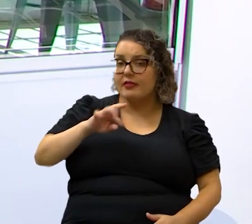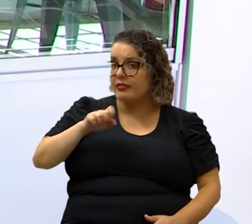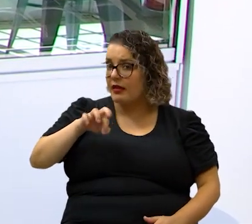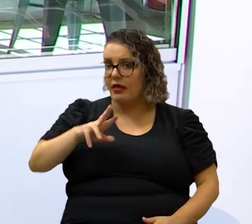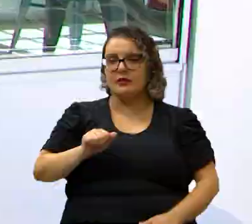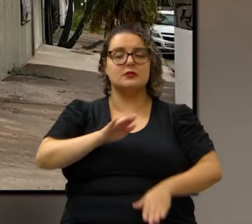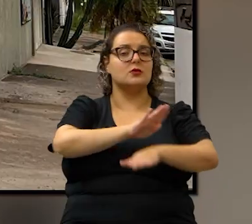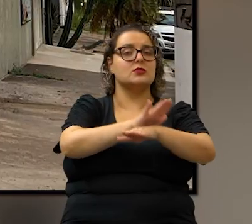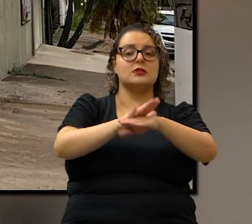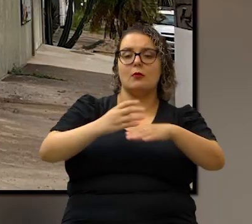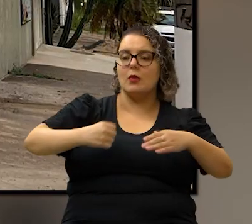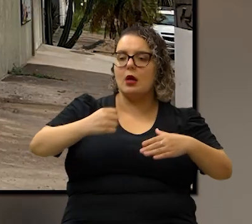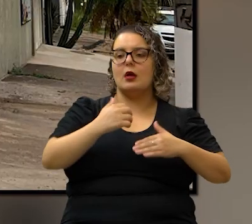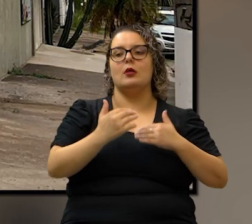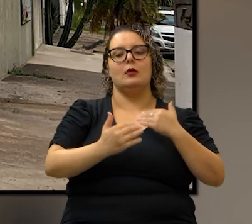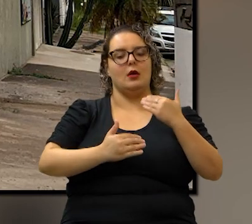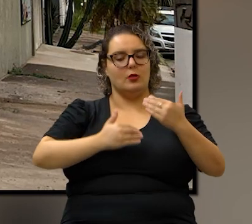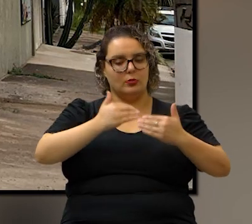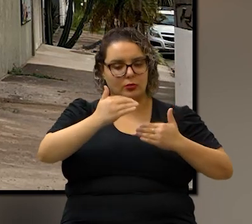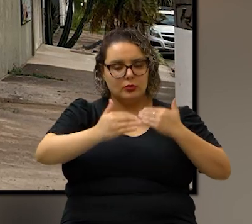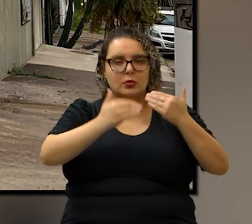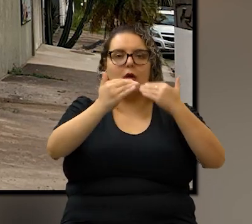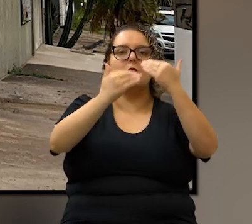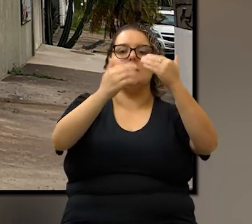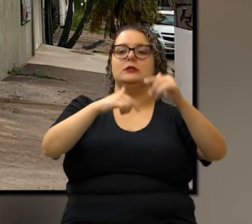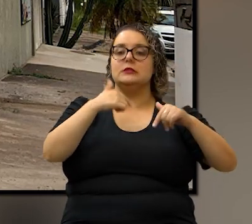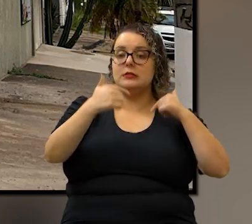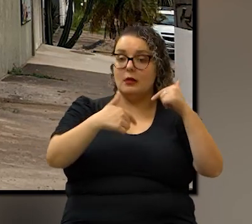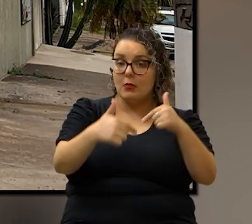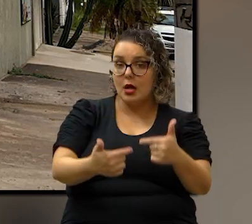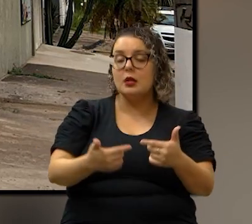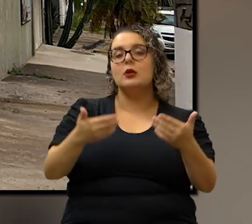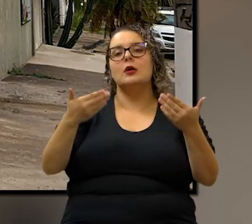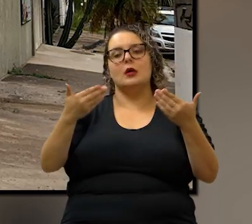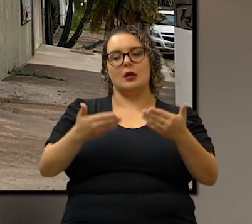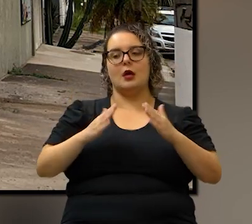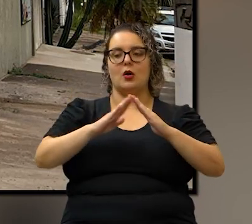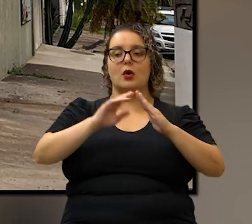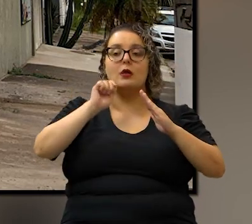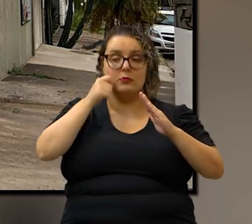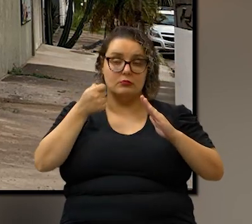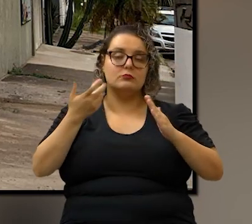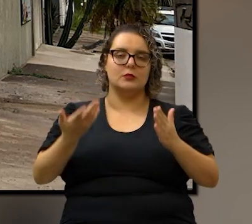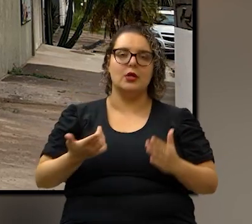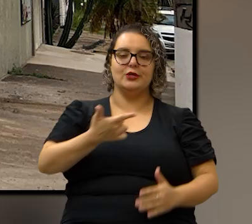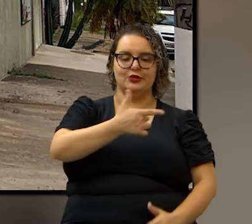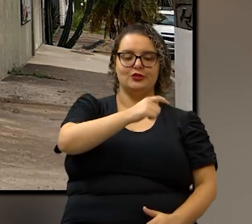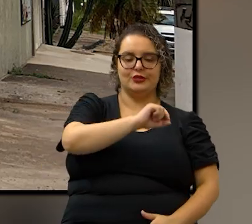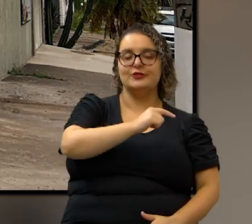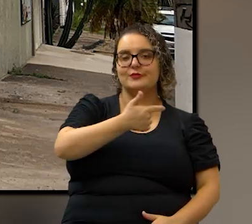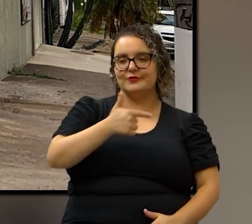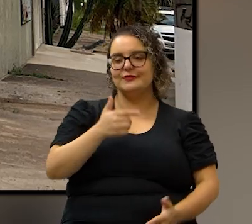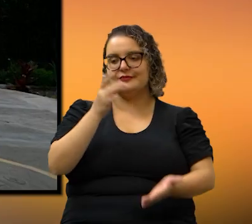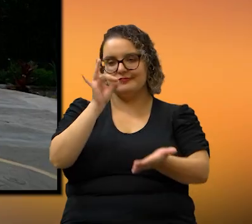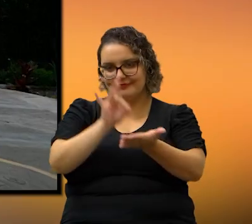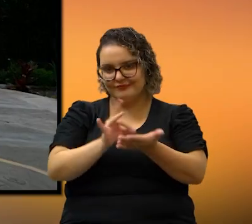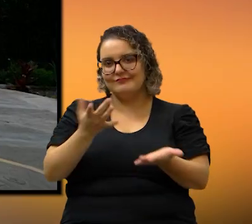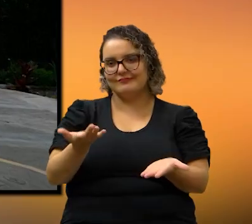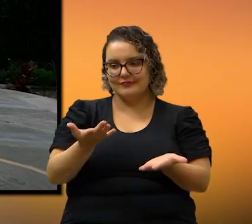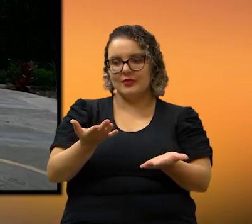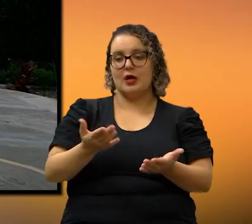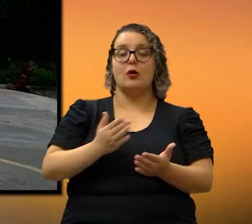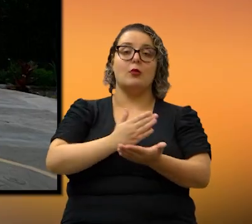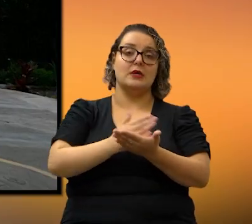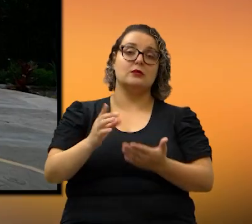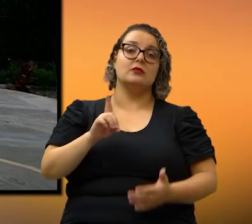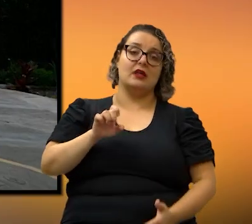confeiteiras, auxiliares de cozinha, a gente veio desenvolvendo esse trabalho e agora a padocaria já está desde 2022. Primeiro